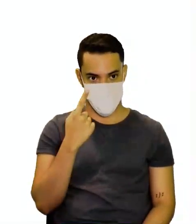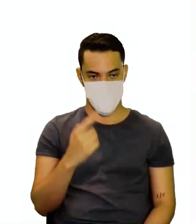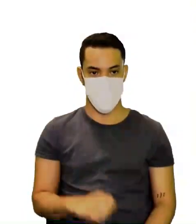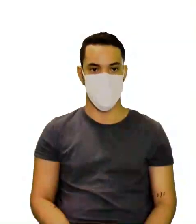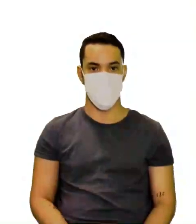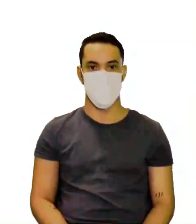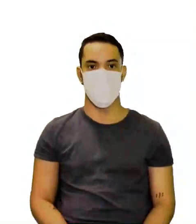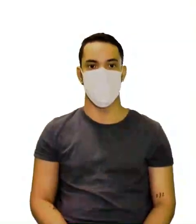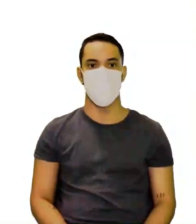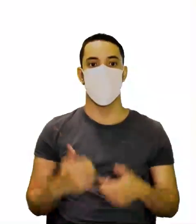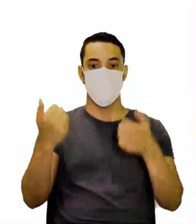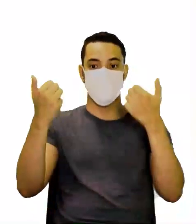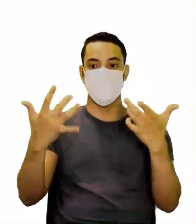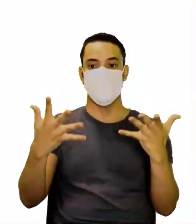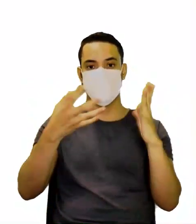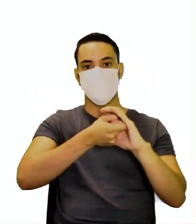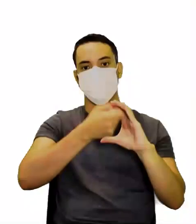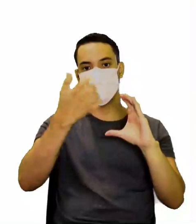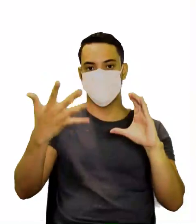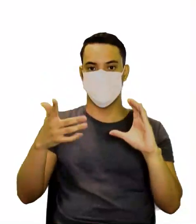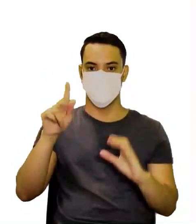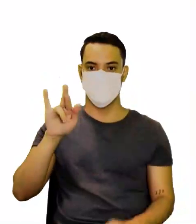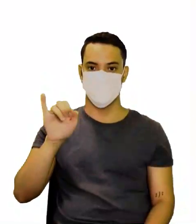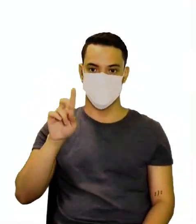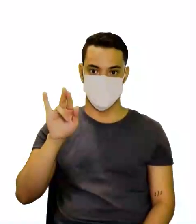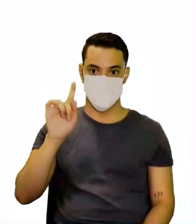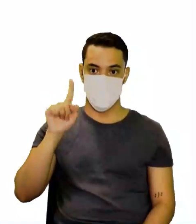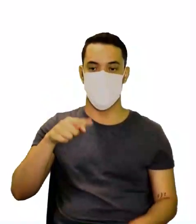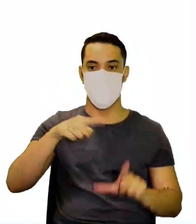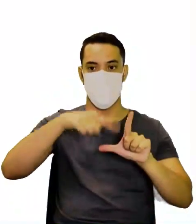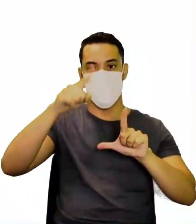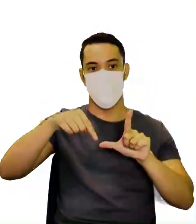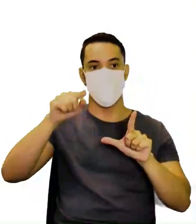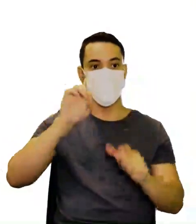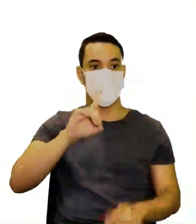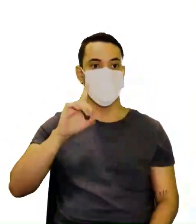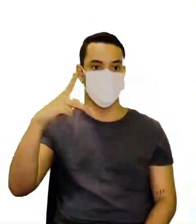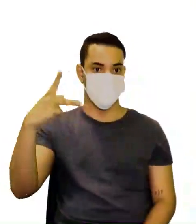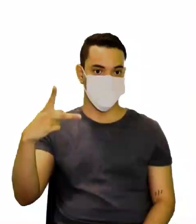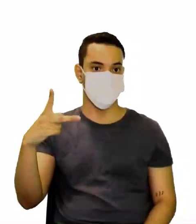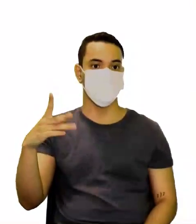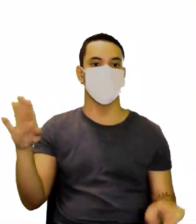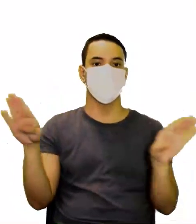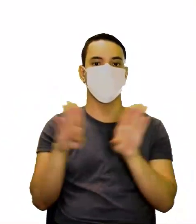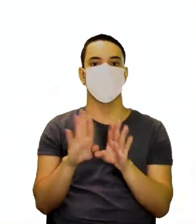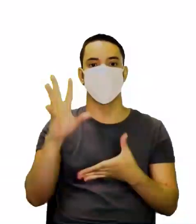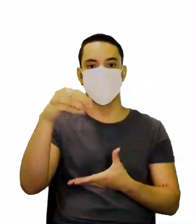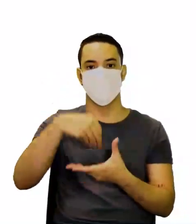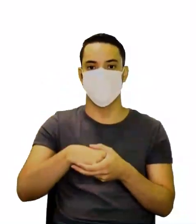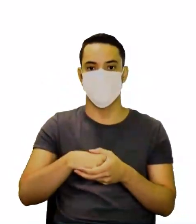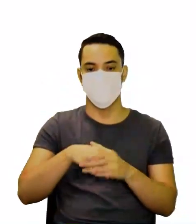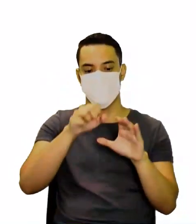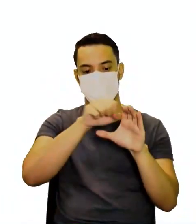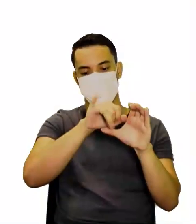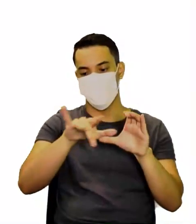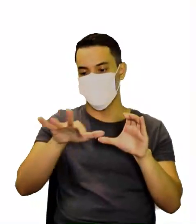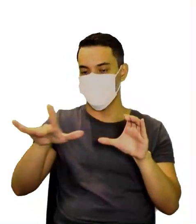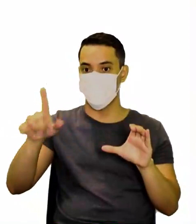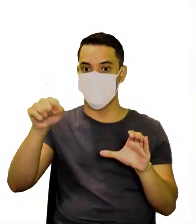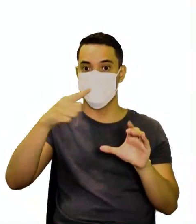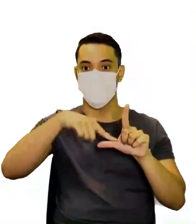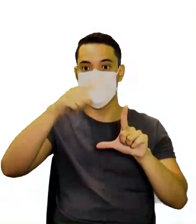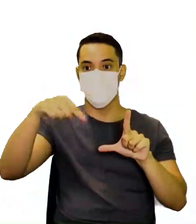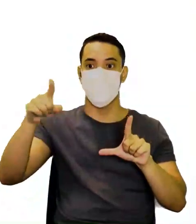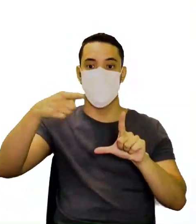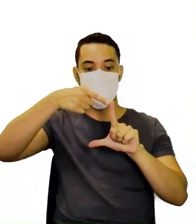curva característica de um gerador é um gráfico da diferença de potencial pela corrente que flui pelo gerador. Esse gráfico é